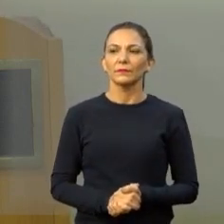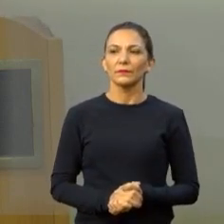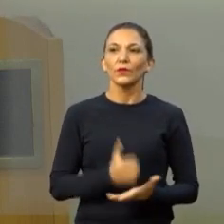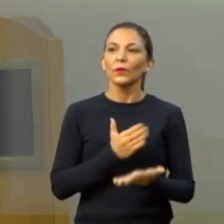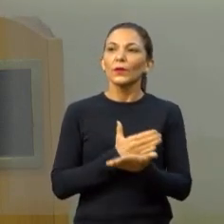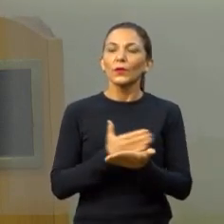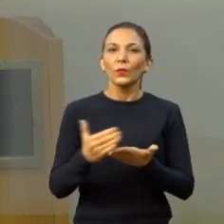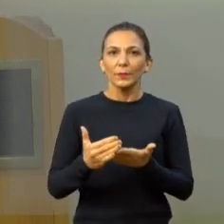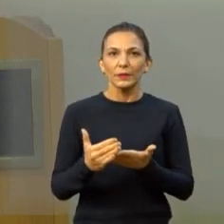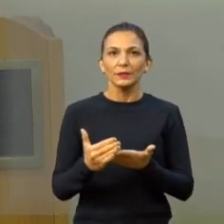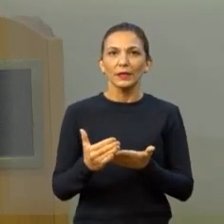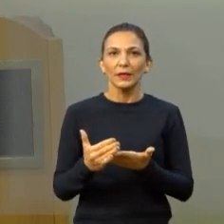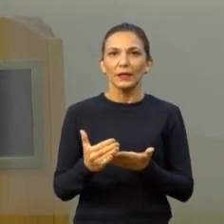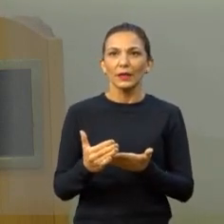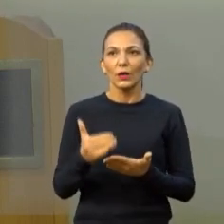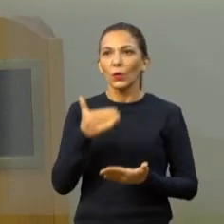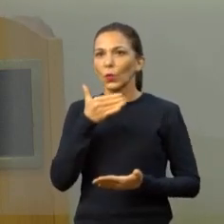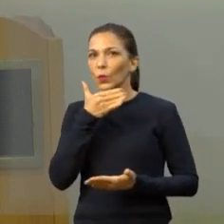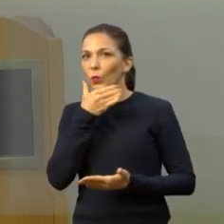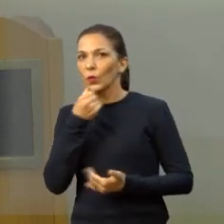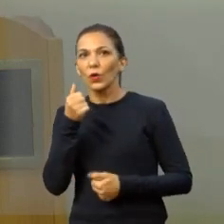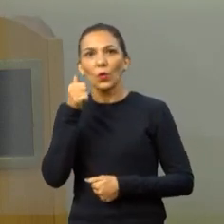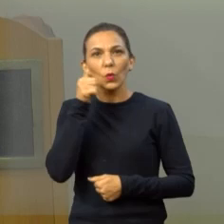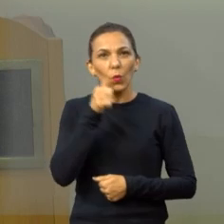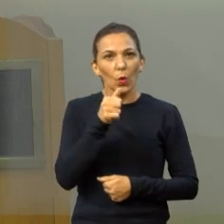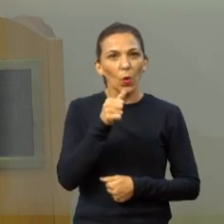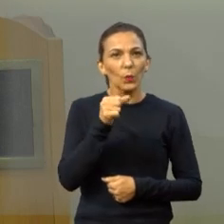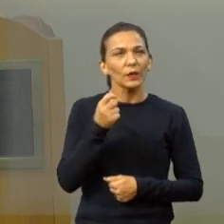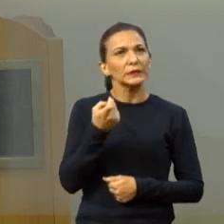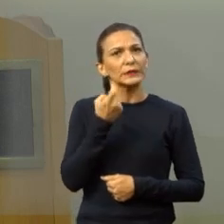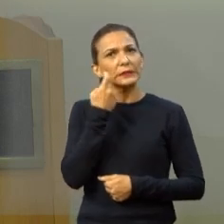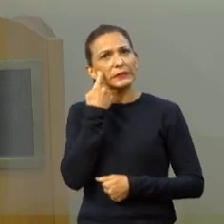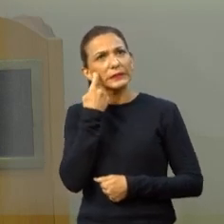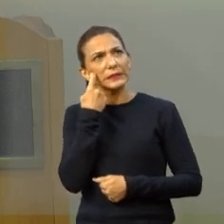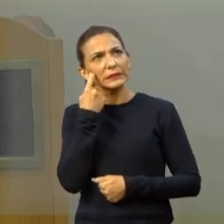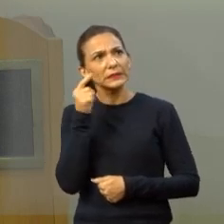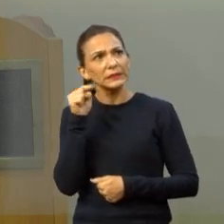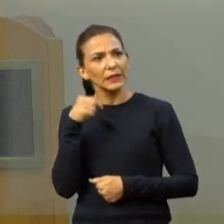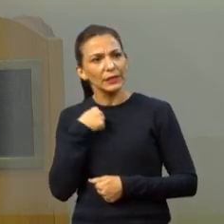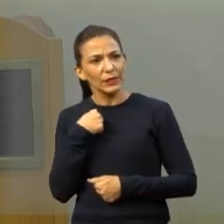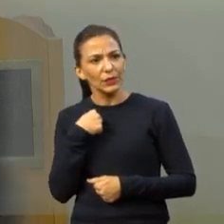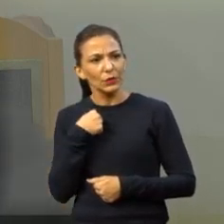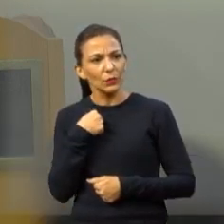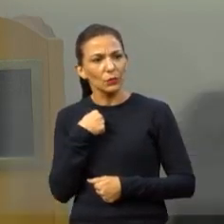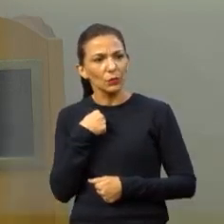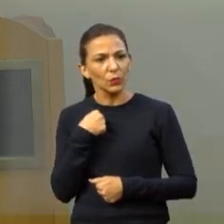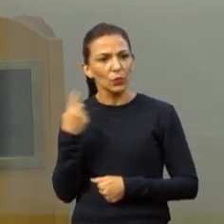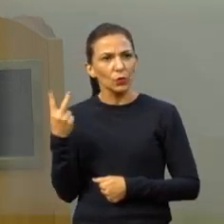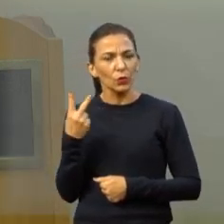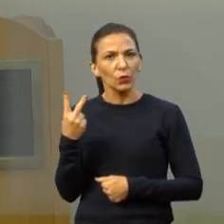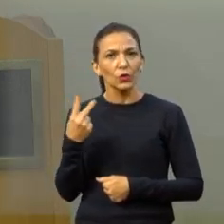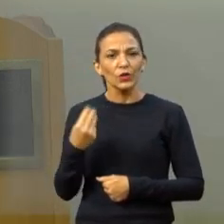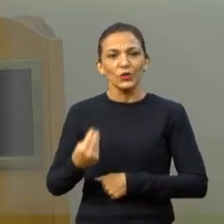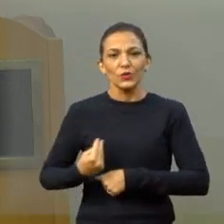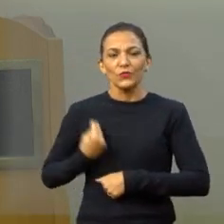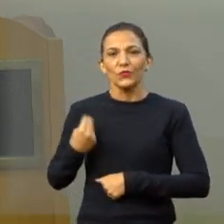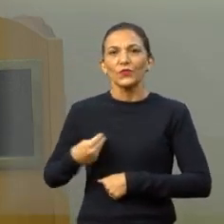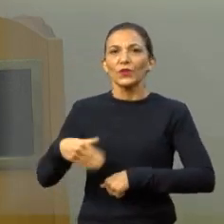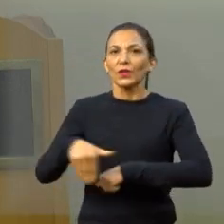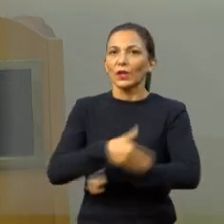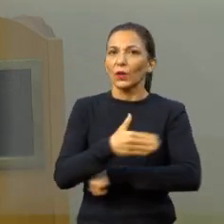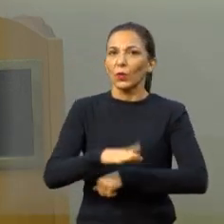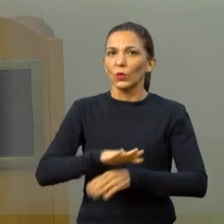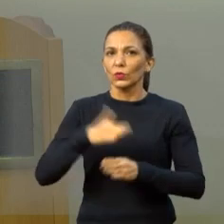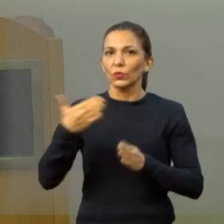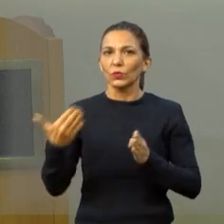falar aqui de um casal onde eu fiz uma matéria na sexta-feira um casal que está vivendo a situação de rua está ali